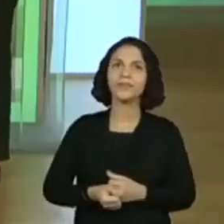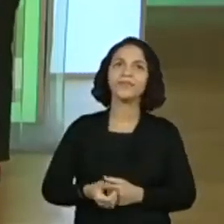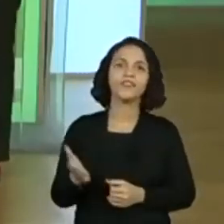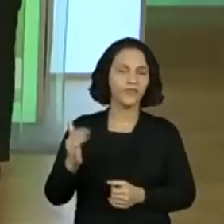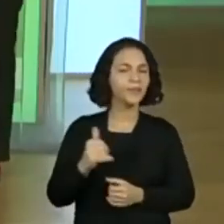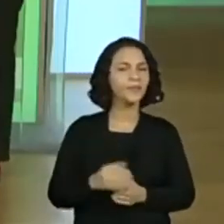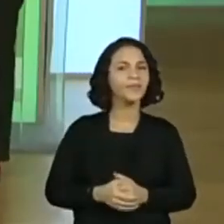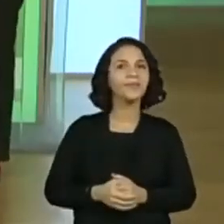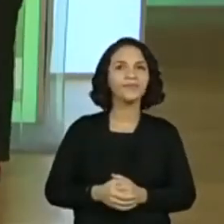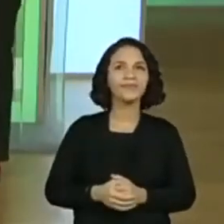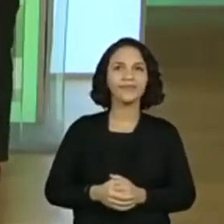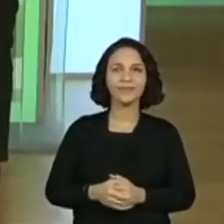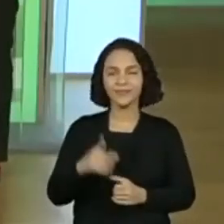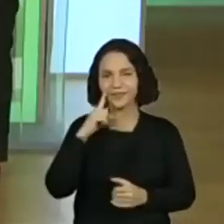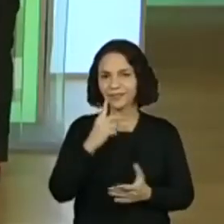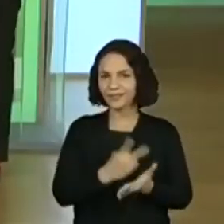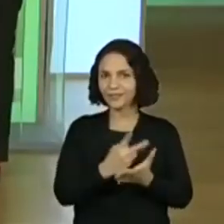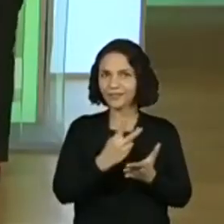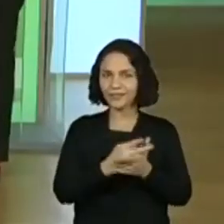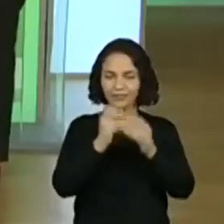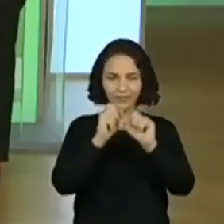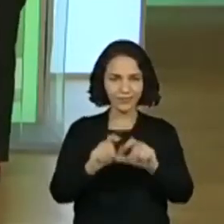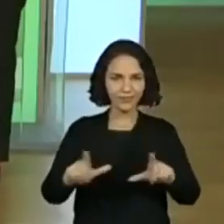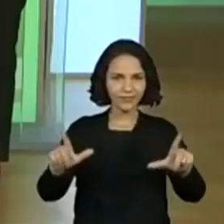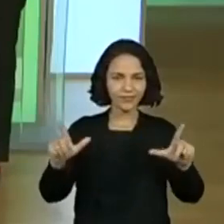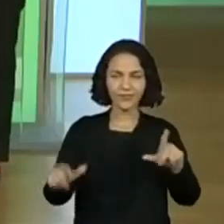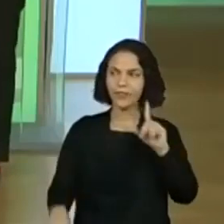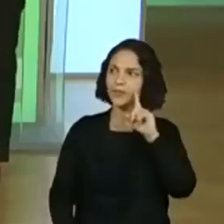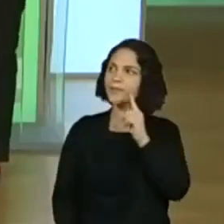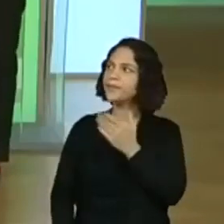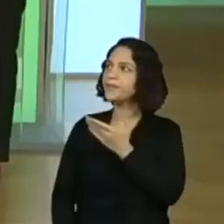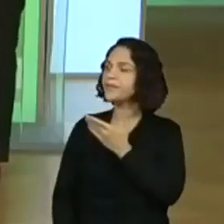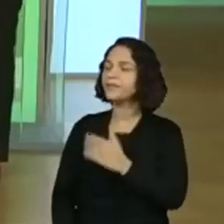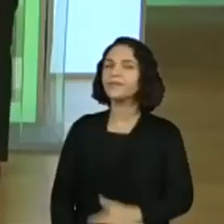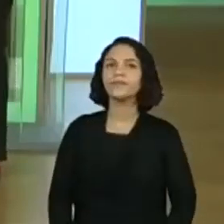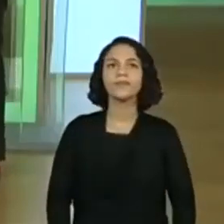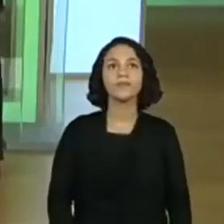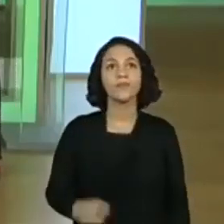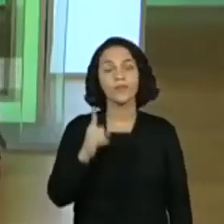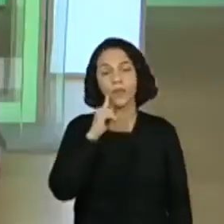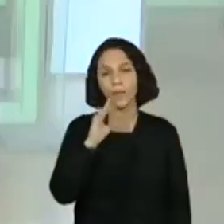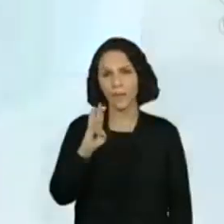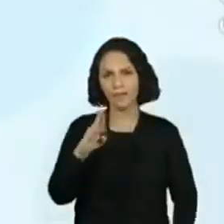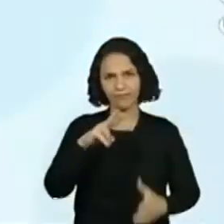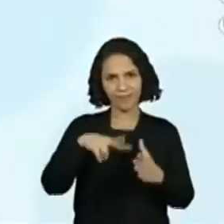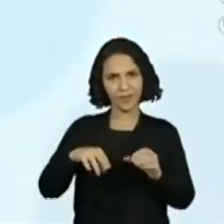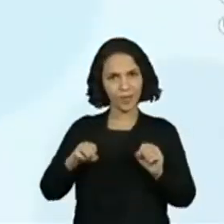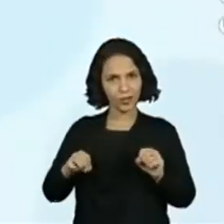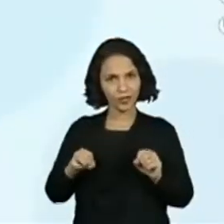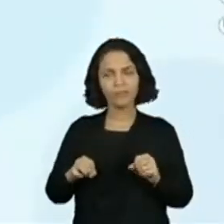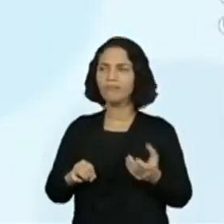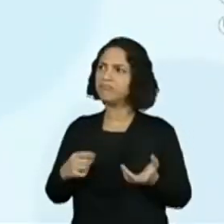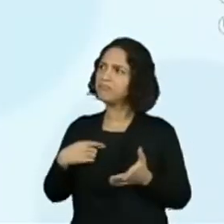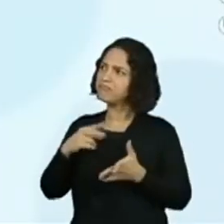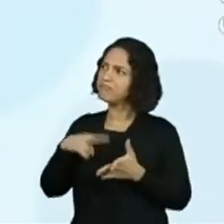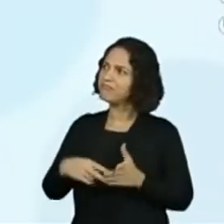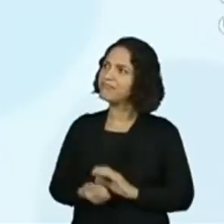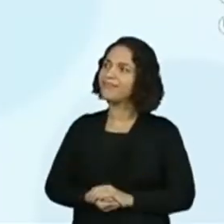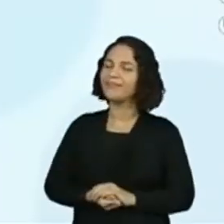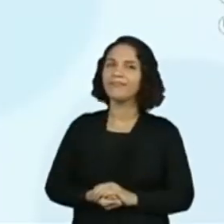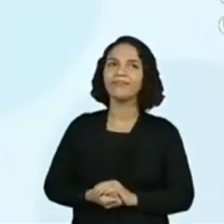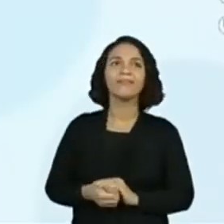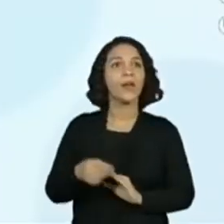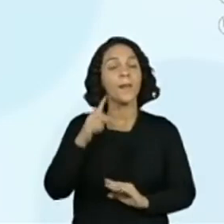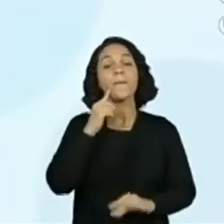lá. Vamos continuar na próxima tela? Vamos sim, olha. Nós temos aqui a situação B. Você lê para nós, Progenô, por favor? Leio sim. A mãe